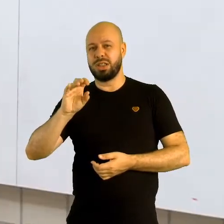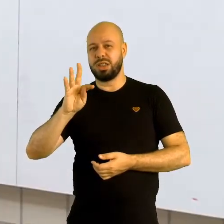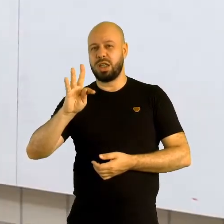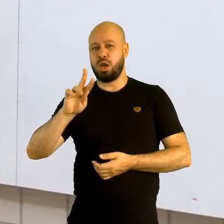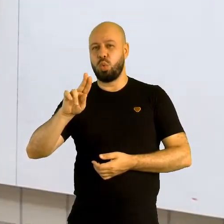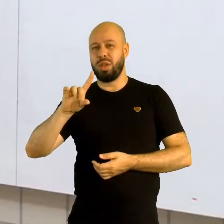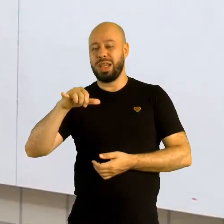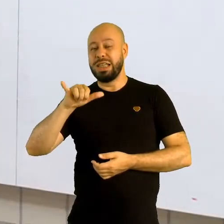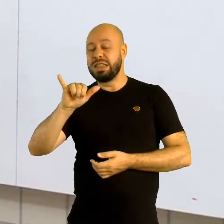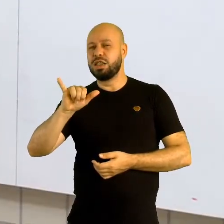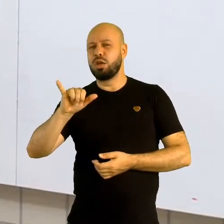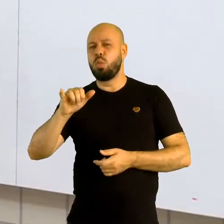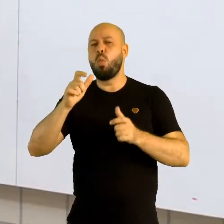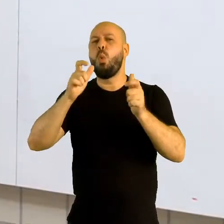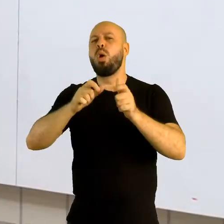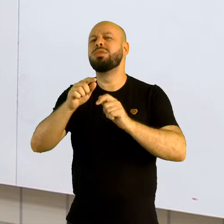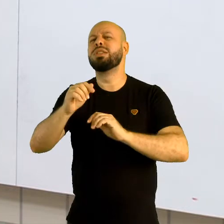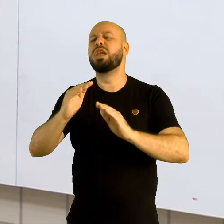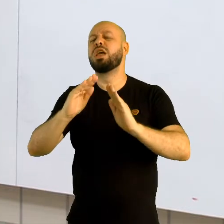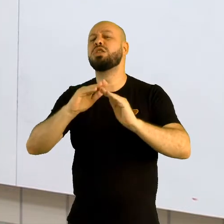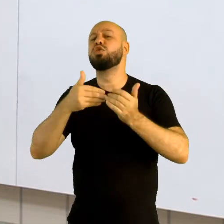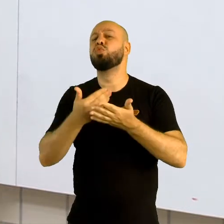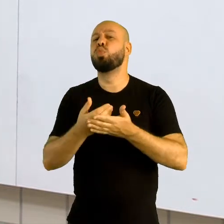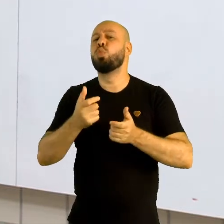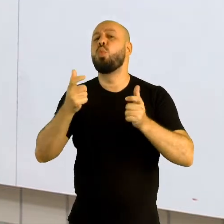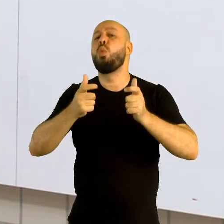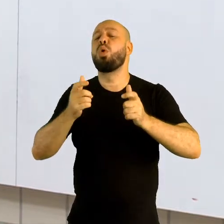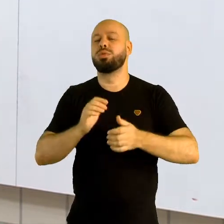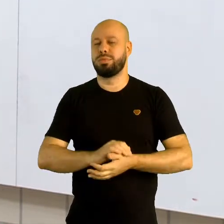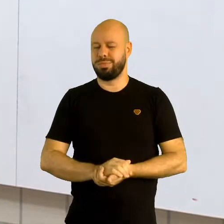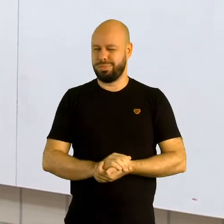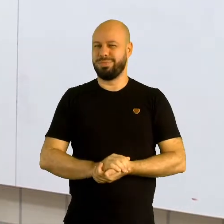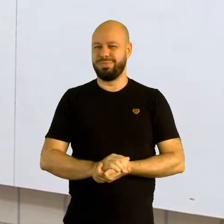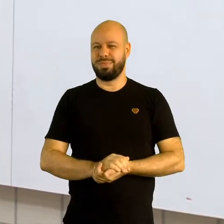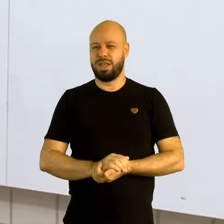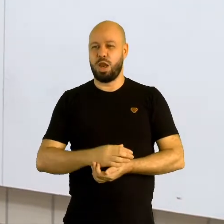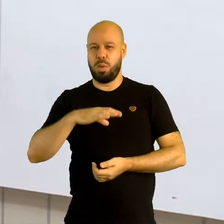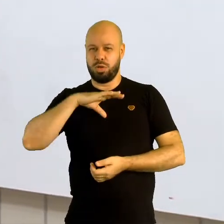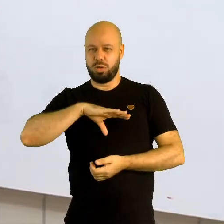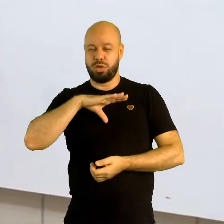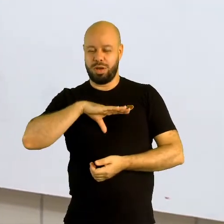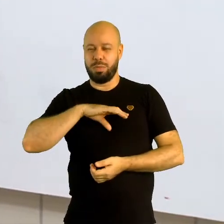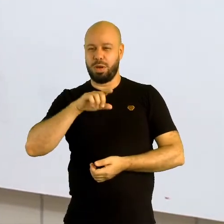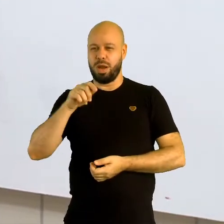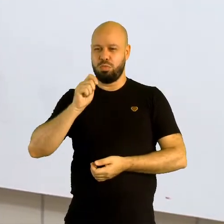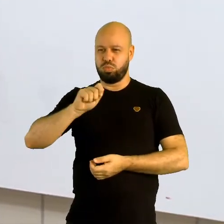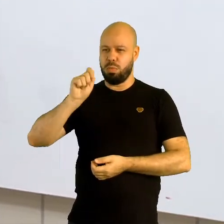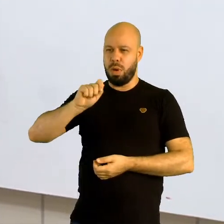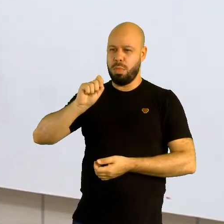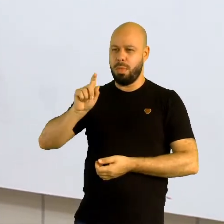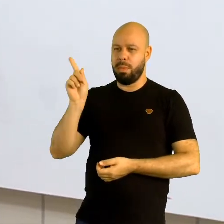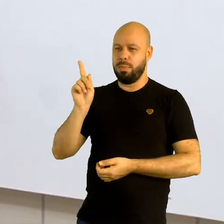inglês, coloquei em língua portuguesa, vamos colocar aqui